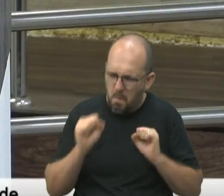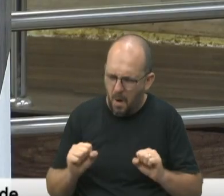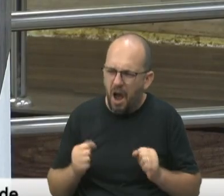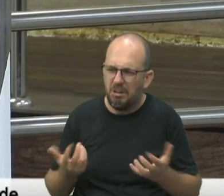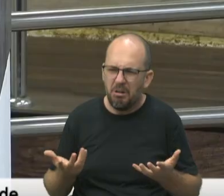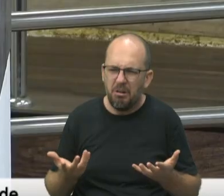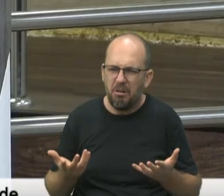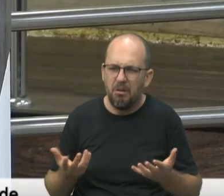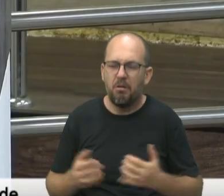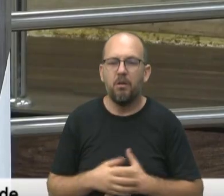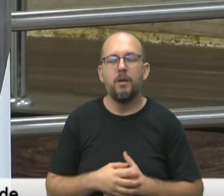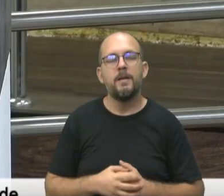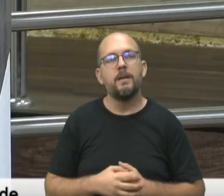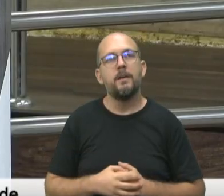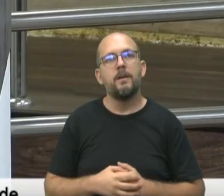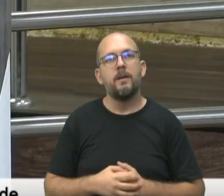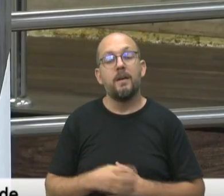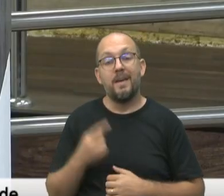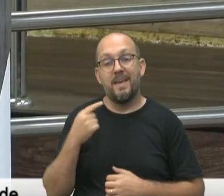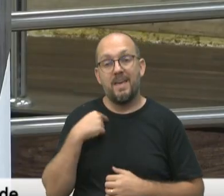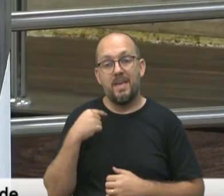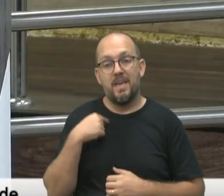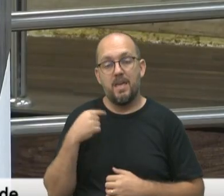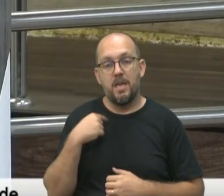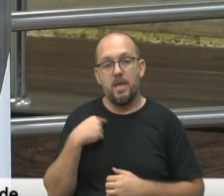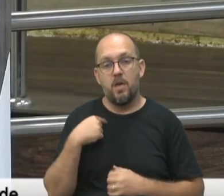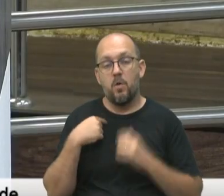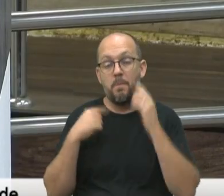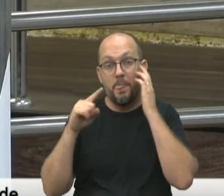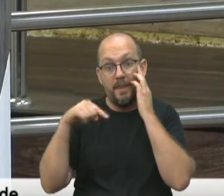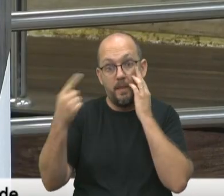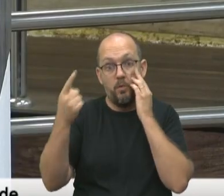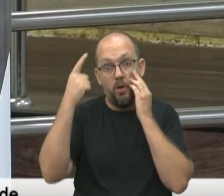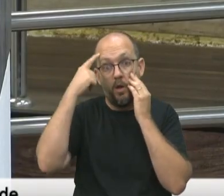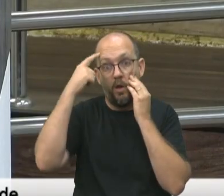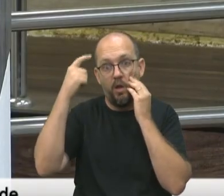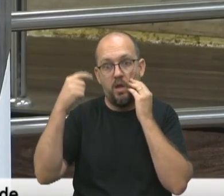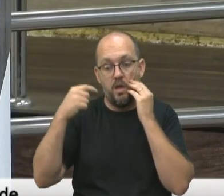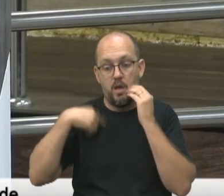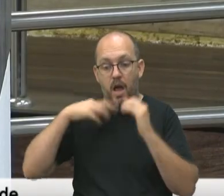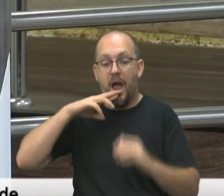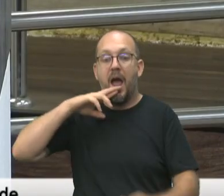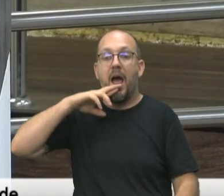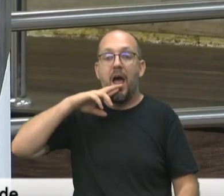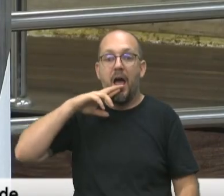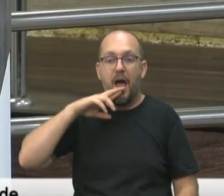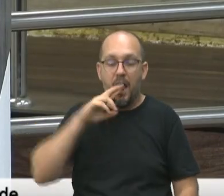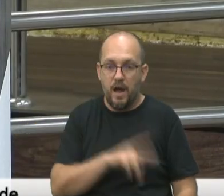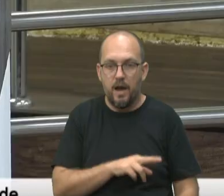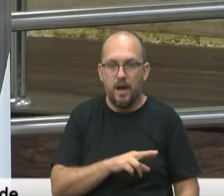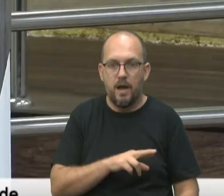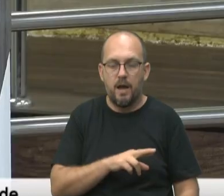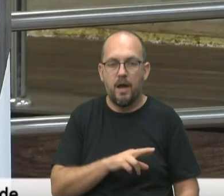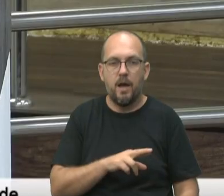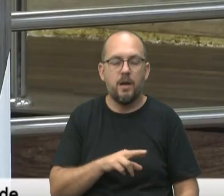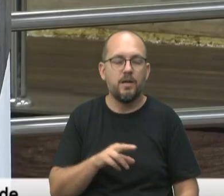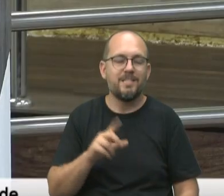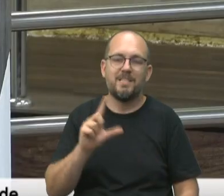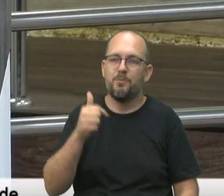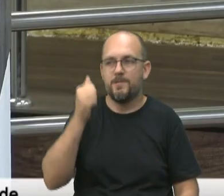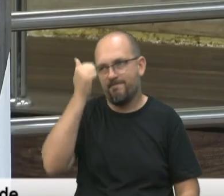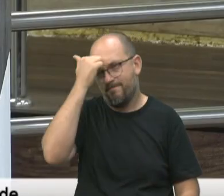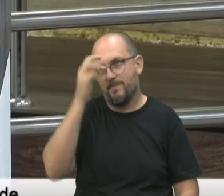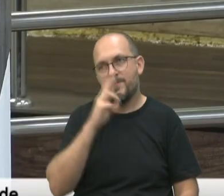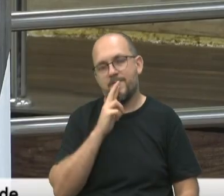E ali, muito rápido, depois eu parei para pensar por que eu respondi aquilo. Eu respondi para ele assim,